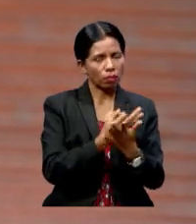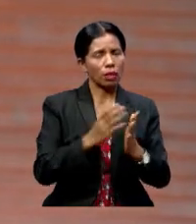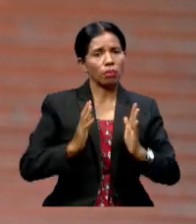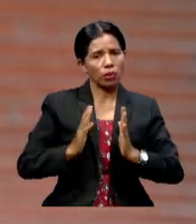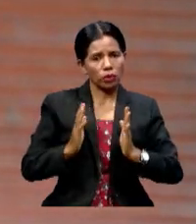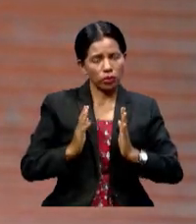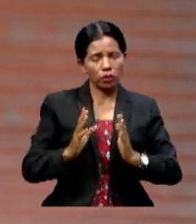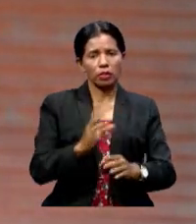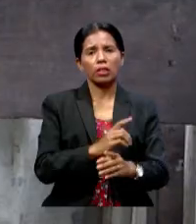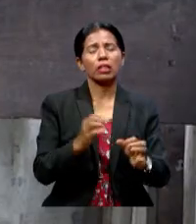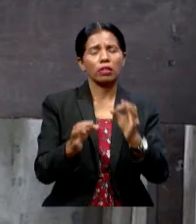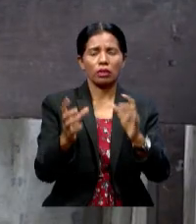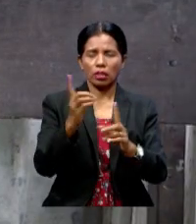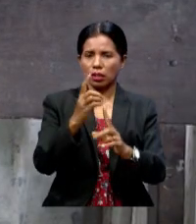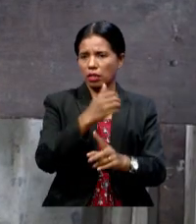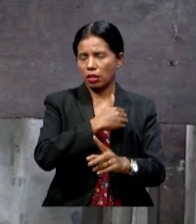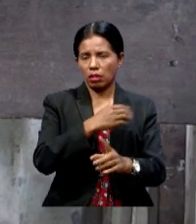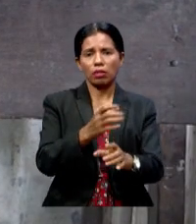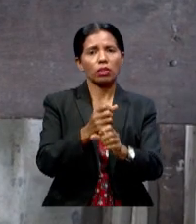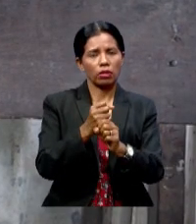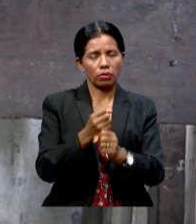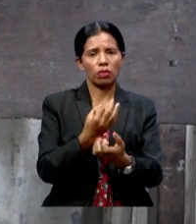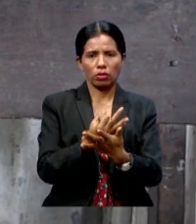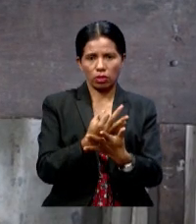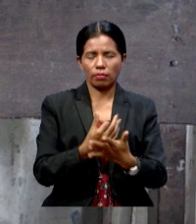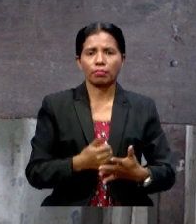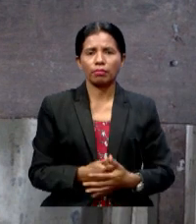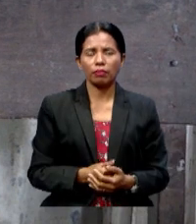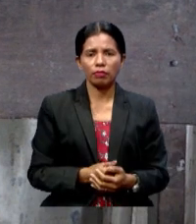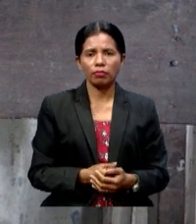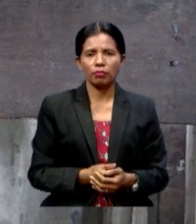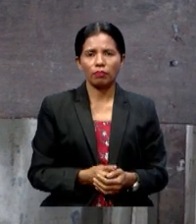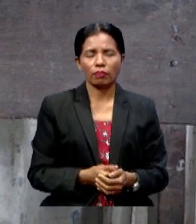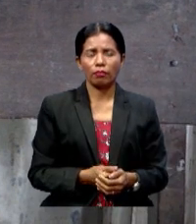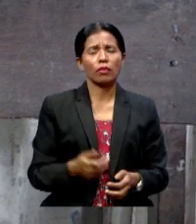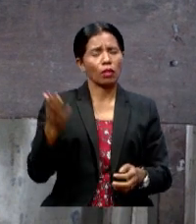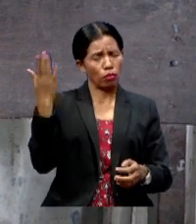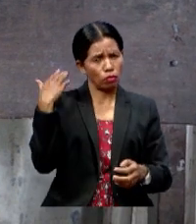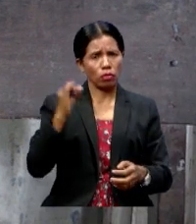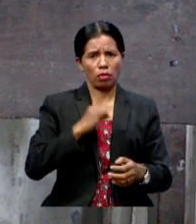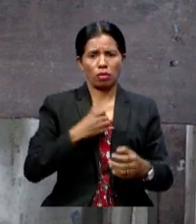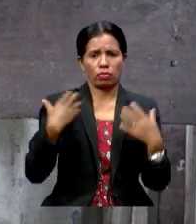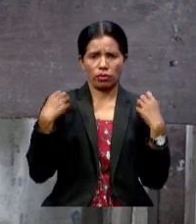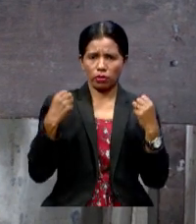que data se dato a tu si moça. Amém, tala. Ulu cabia